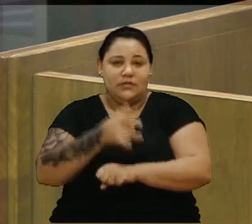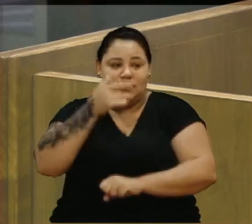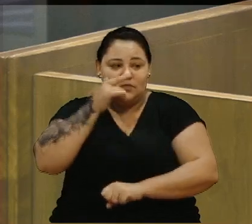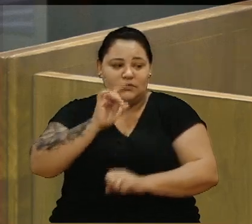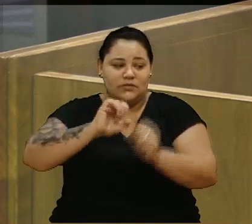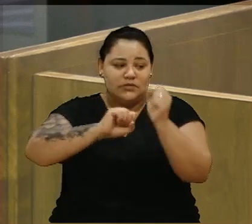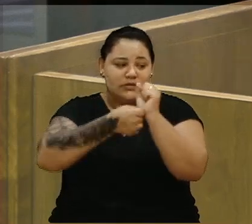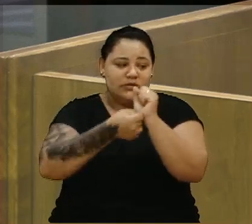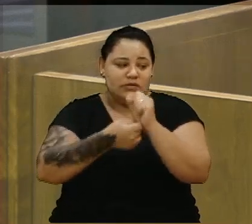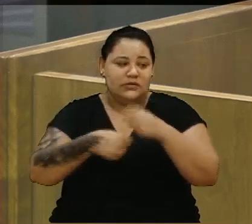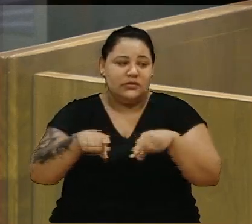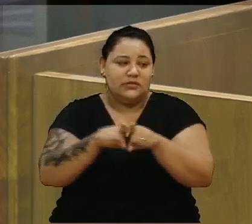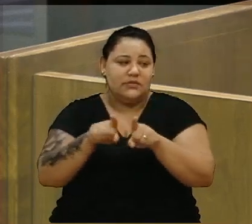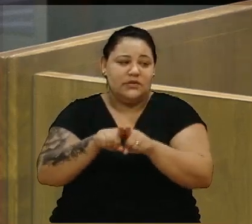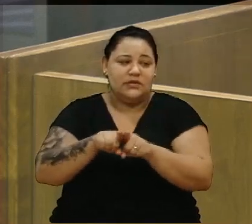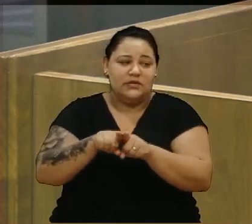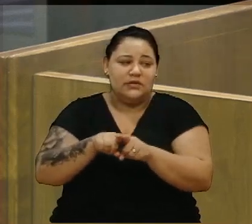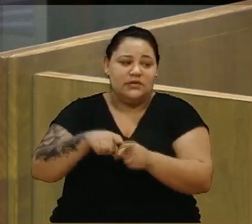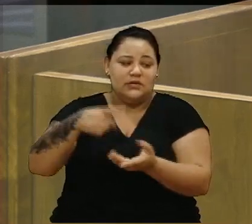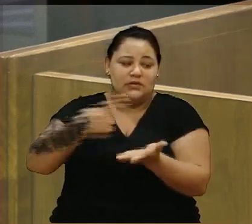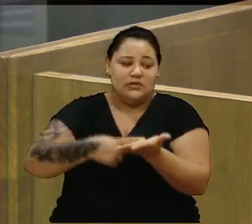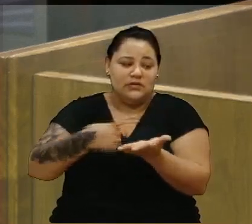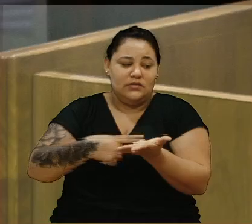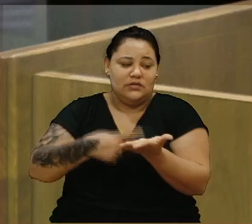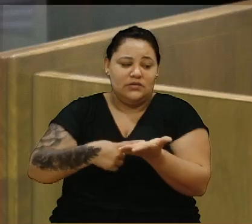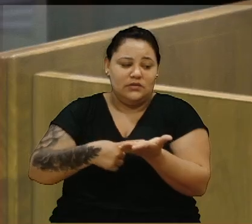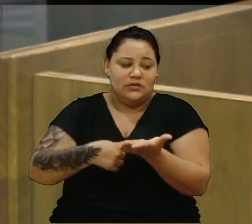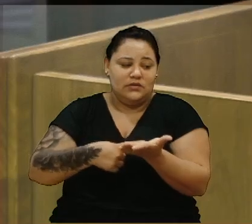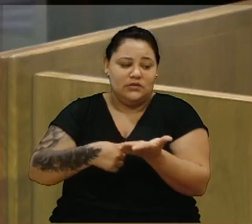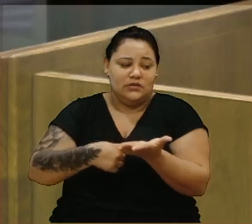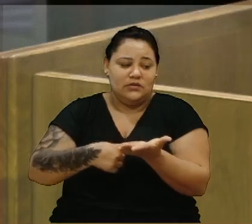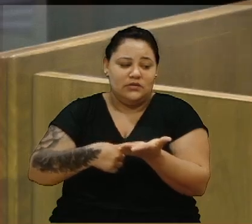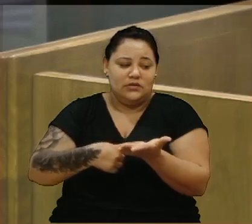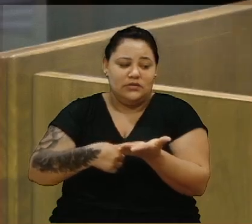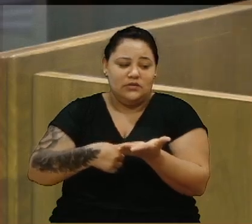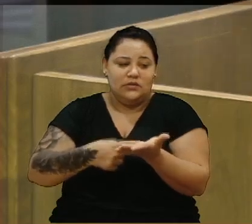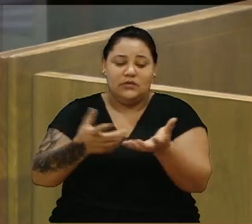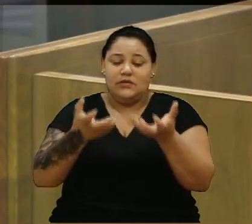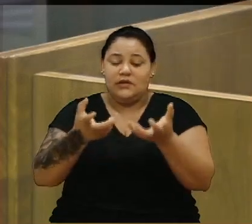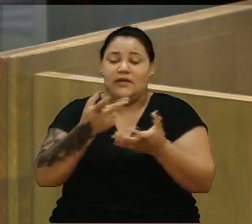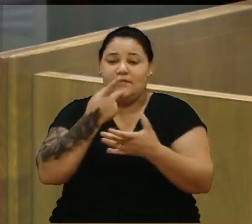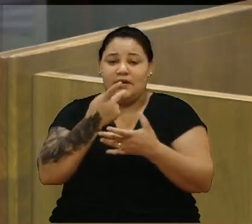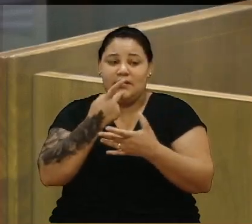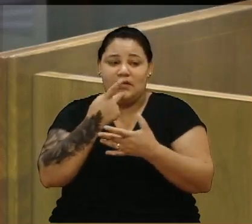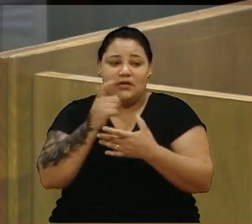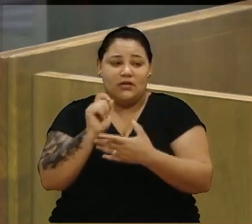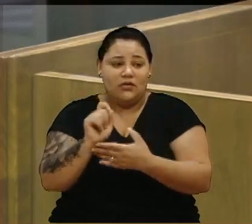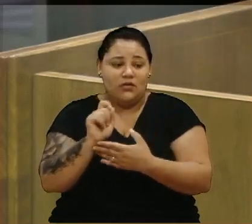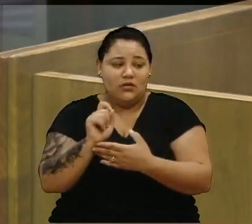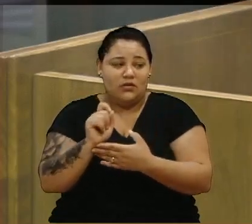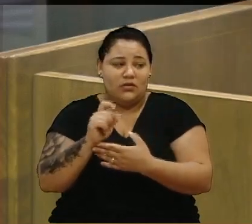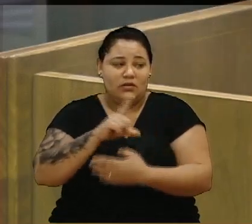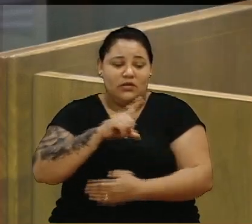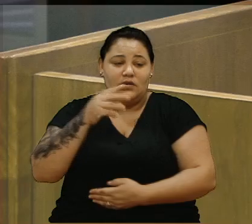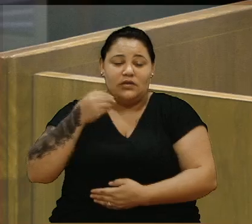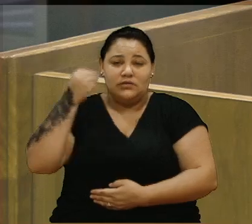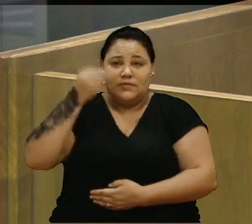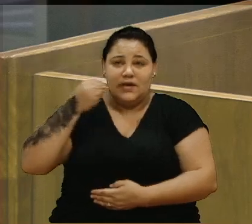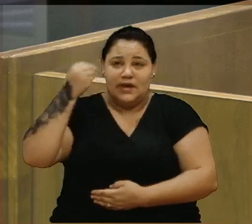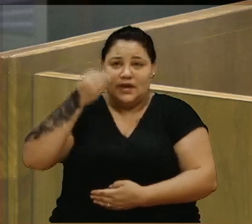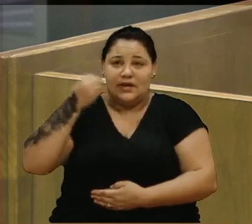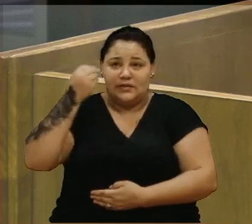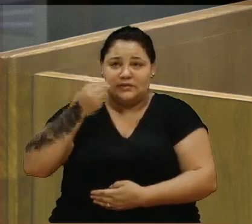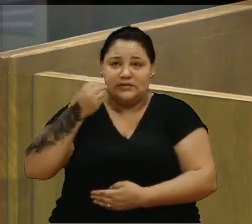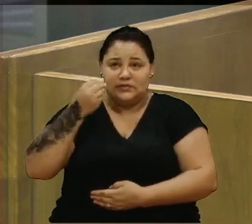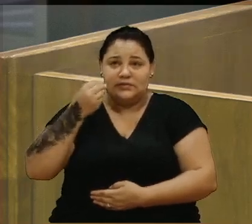de marcação de consultas, ela ainda é reduzida. Então, queria falar sobre o que nós abordamos ali. Tem experiências no Brasil de municípios que já